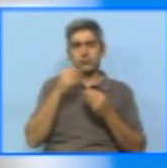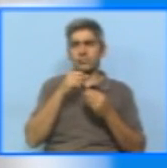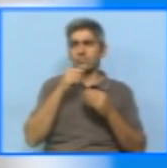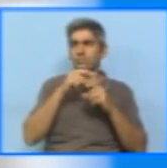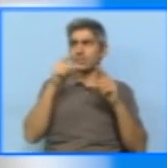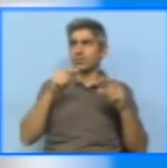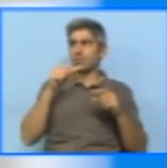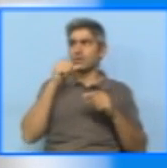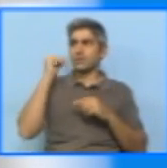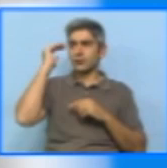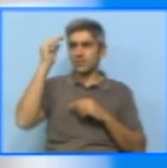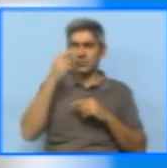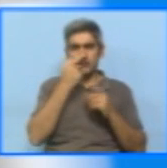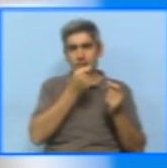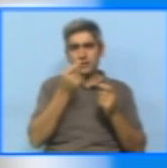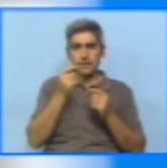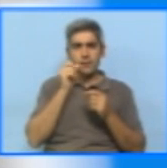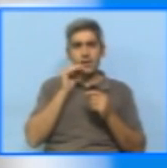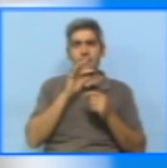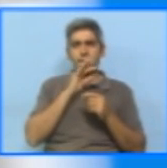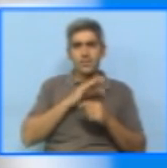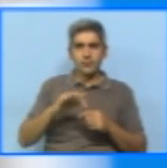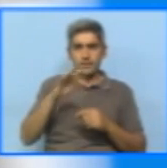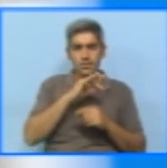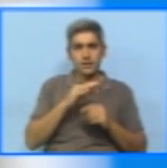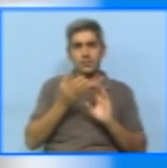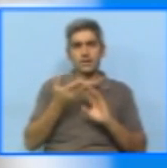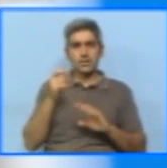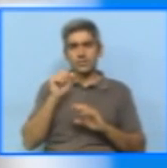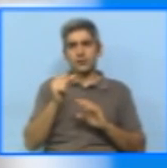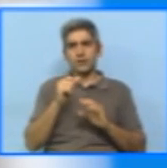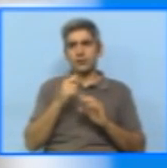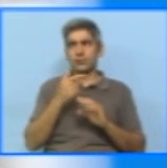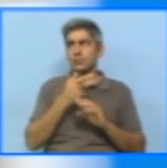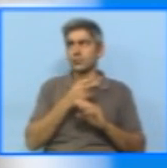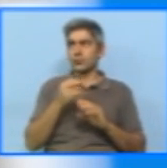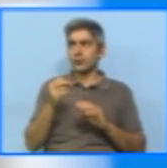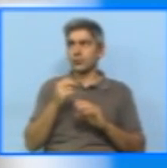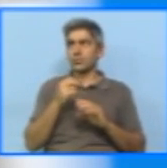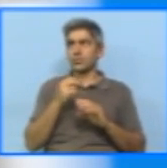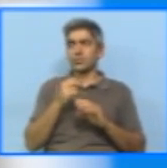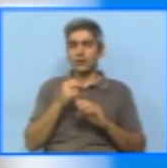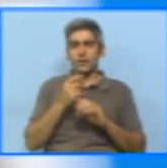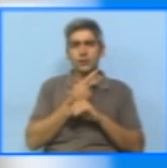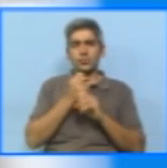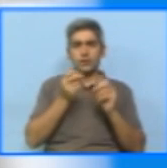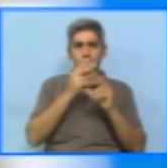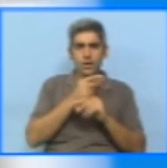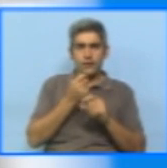é semelhante a um pai de família que tira do seu tesouro coisas novas e coisas